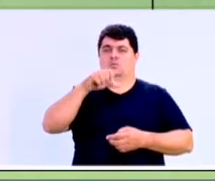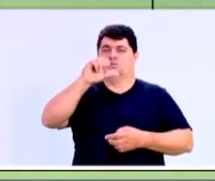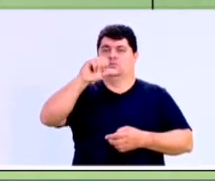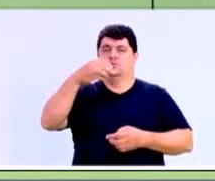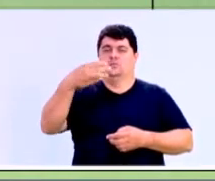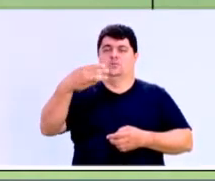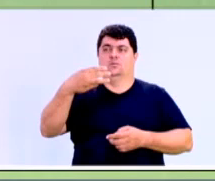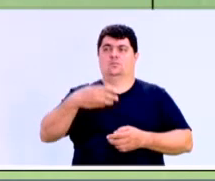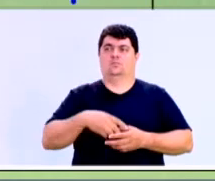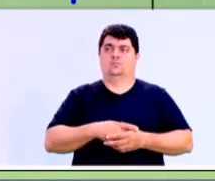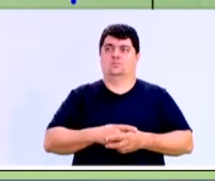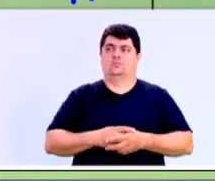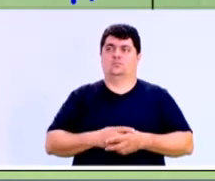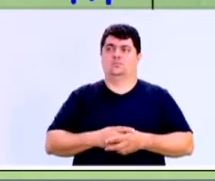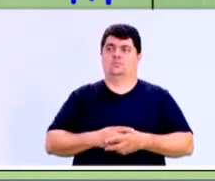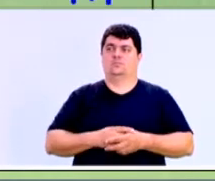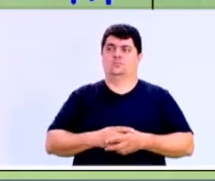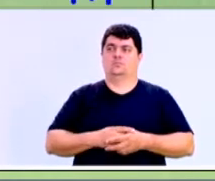11,93.